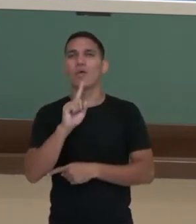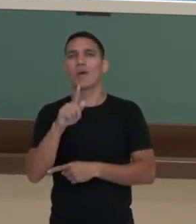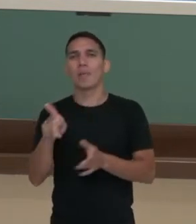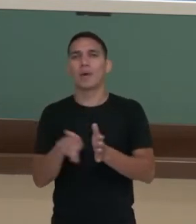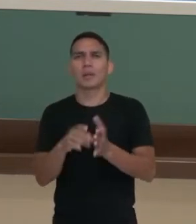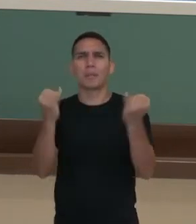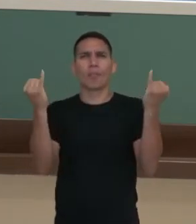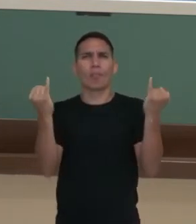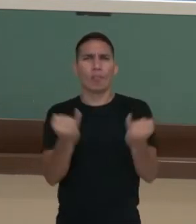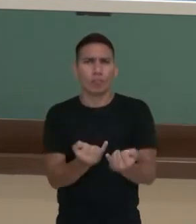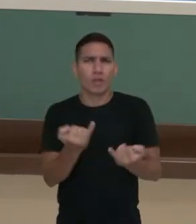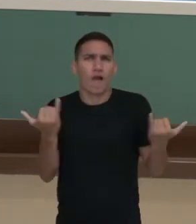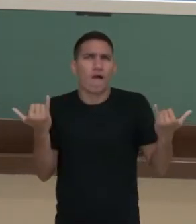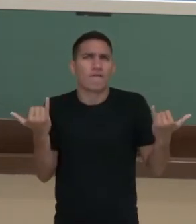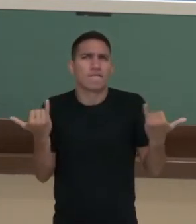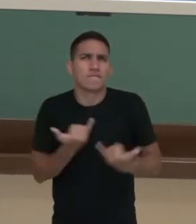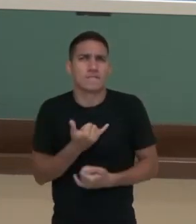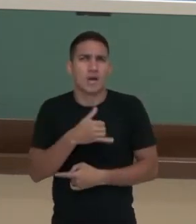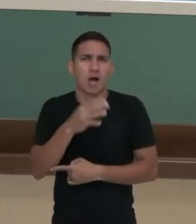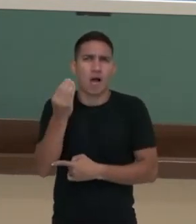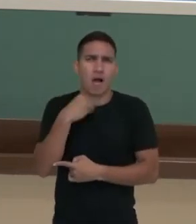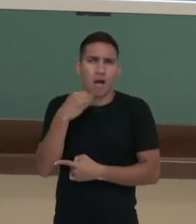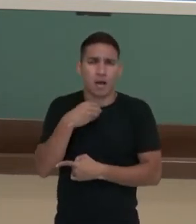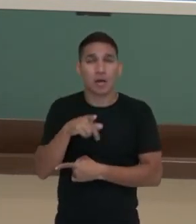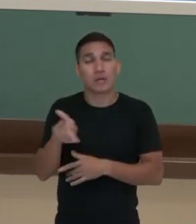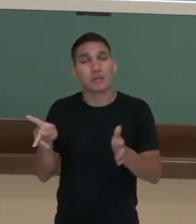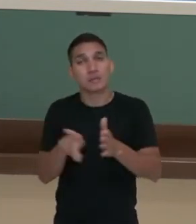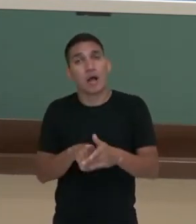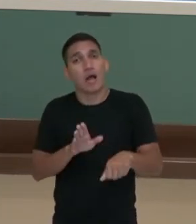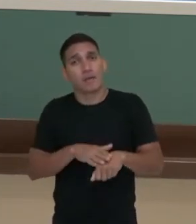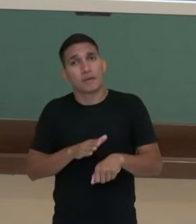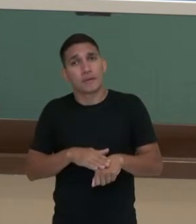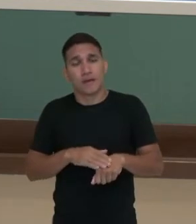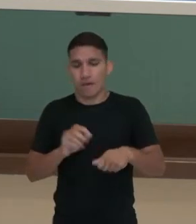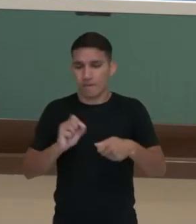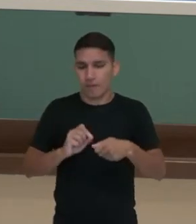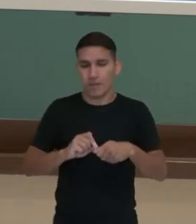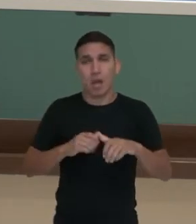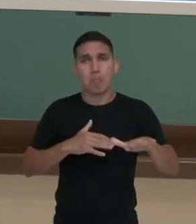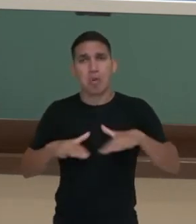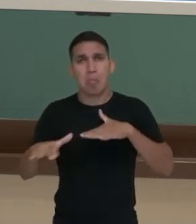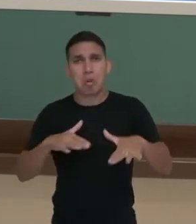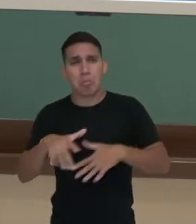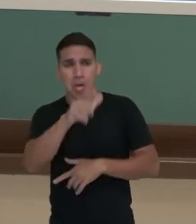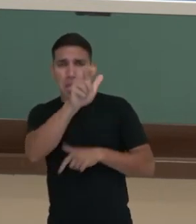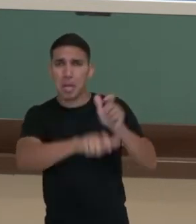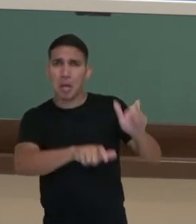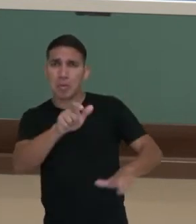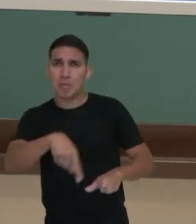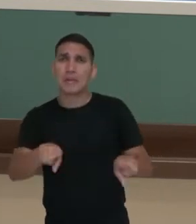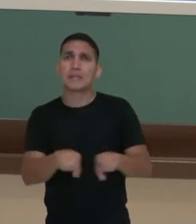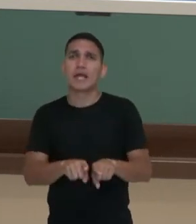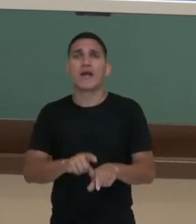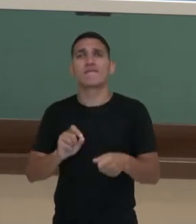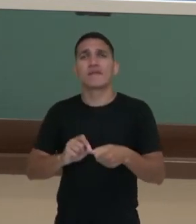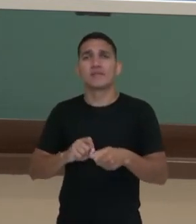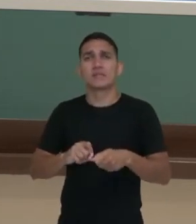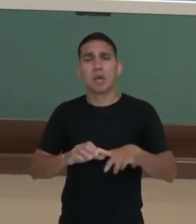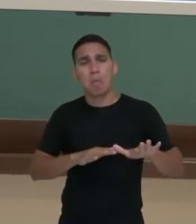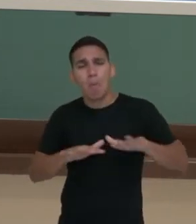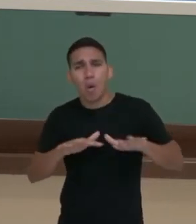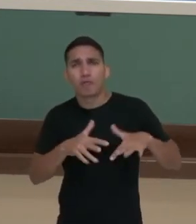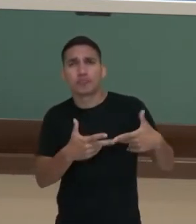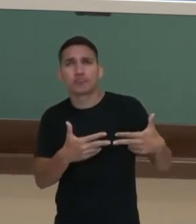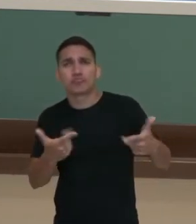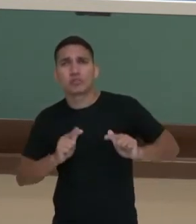magrinho, assim, fraquinho, tá? E você teria que exercitar o teu avatar, fazer séries de exercícios, tá?